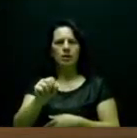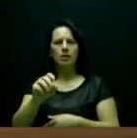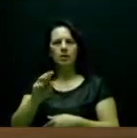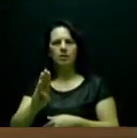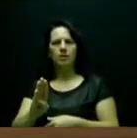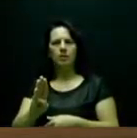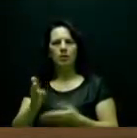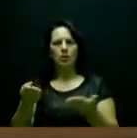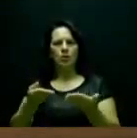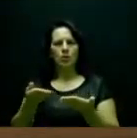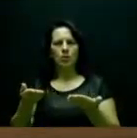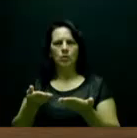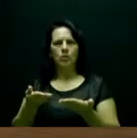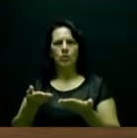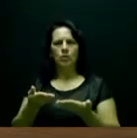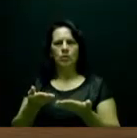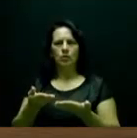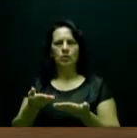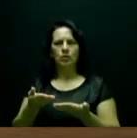mim, foi